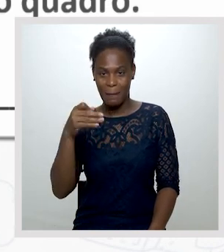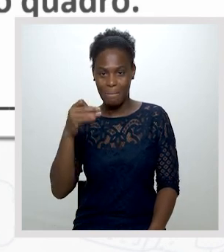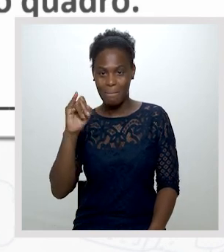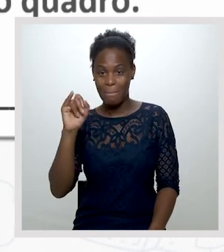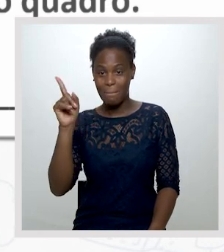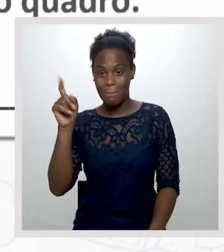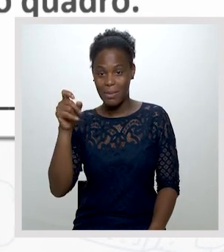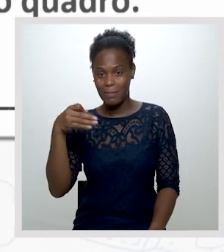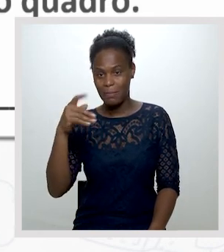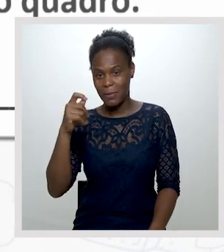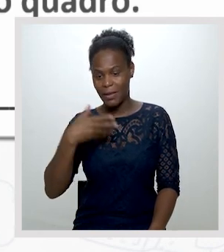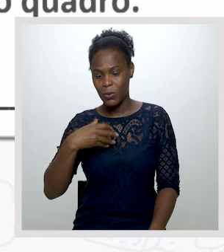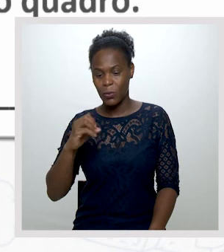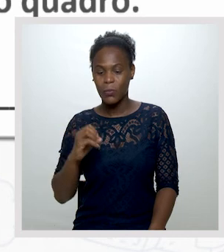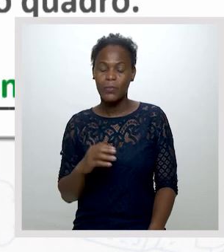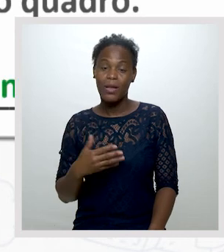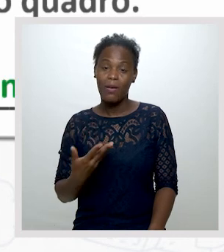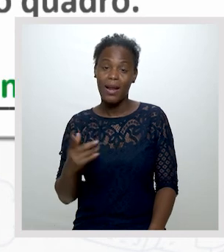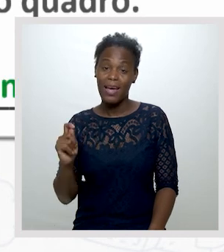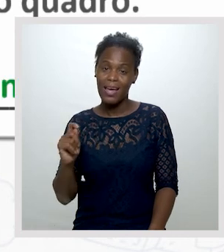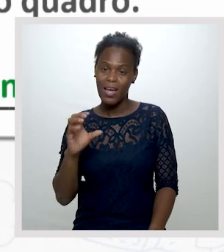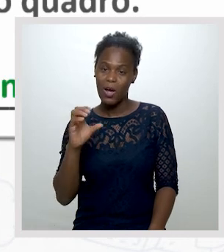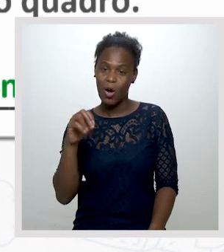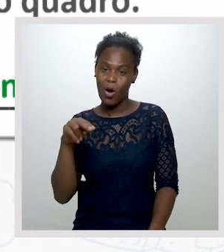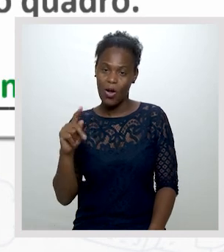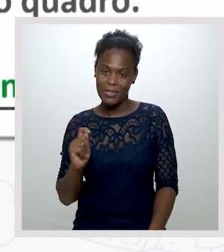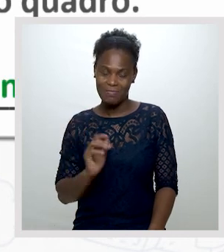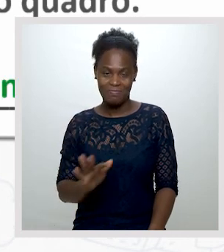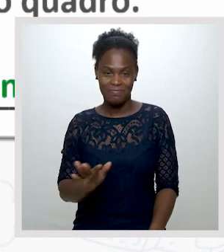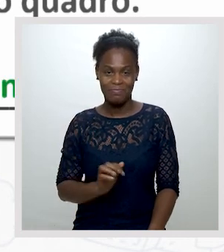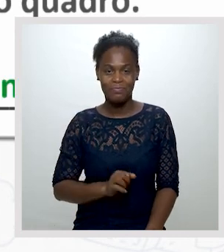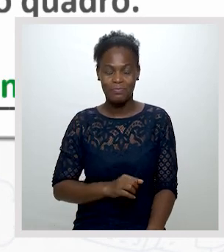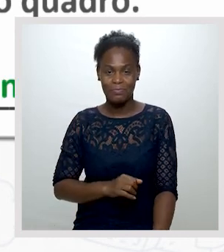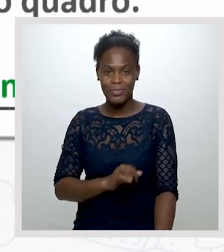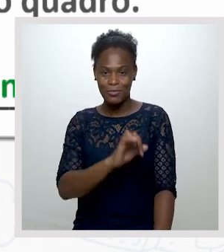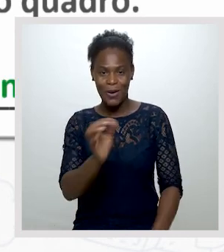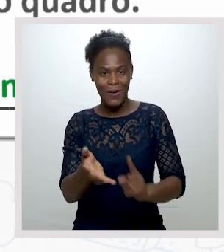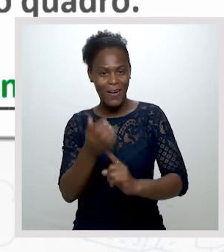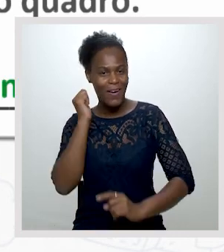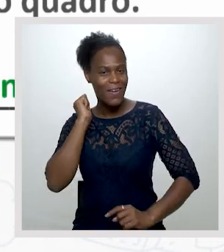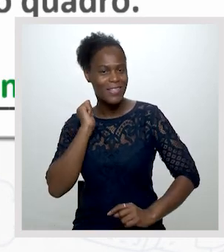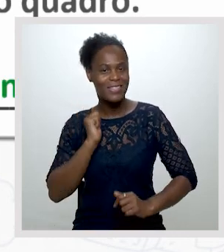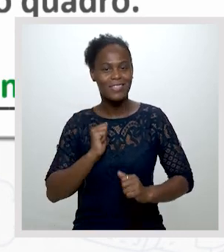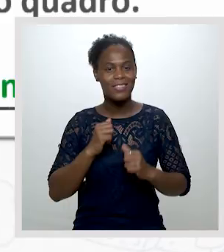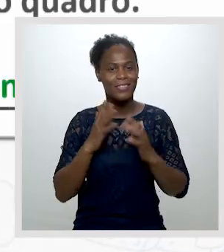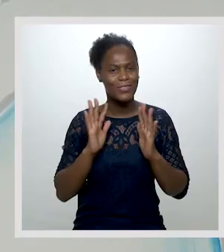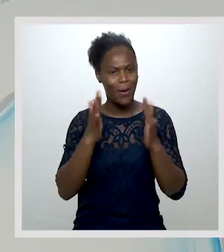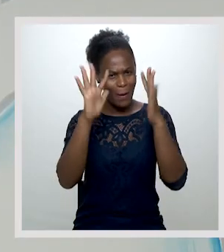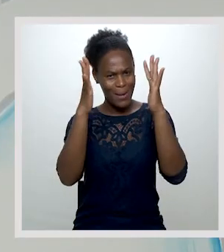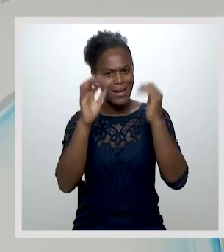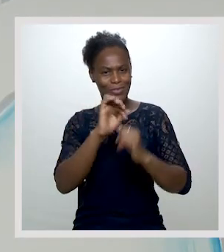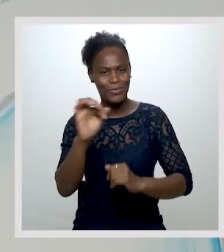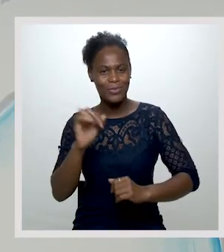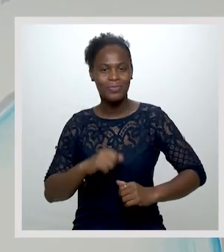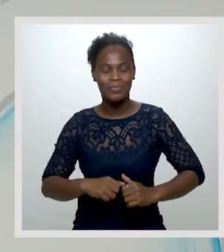paralelepípedo. E o sólido E, cone. Conseguiram, meninos!